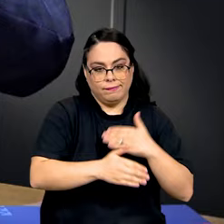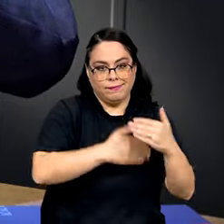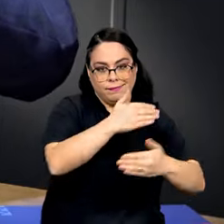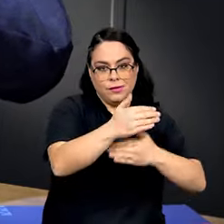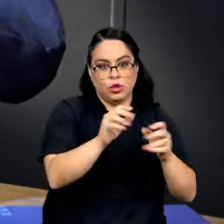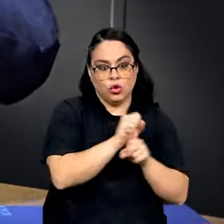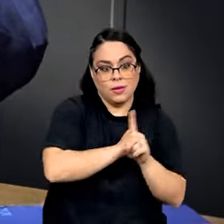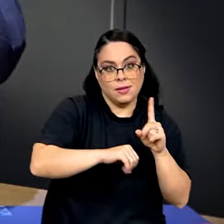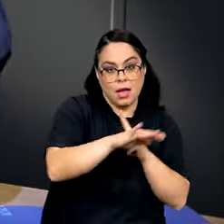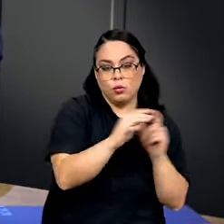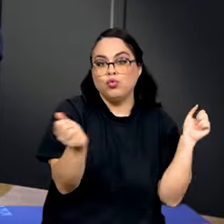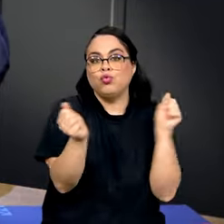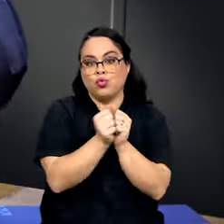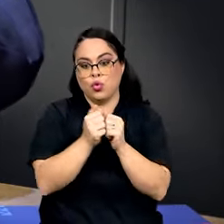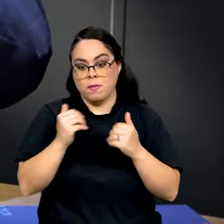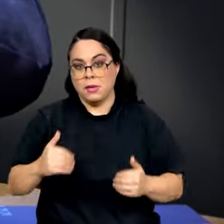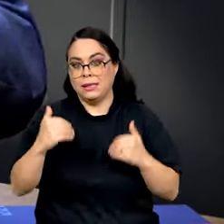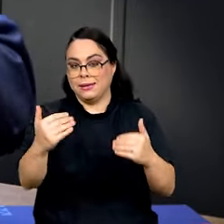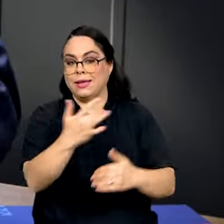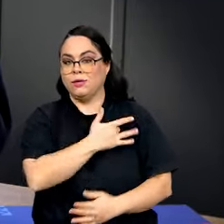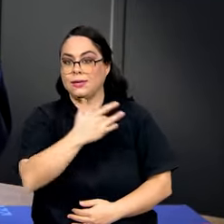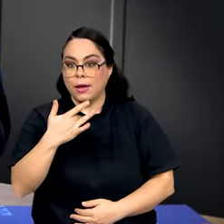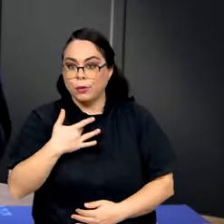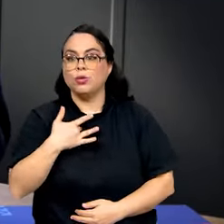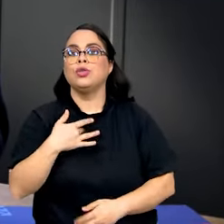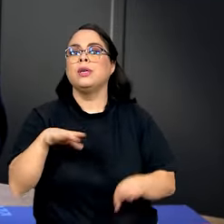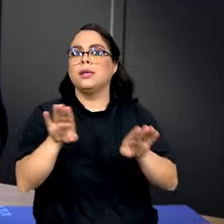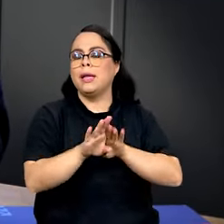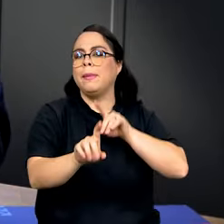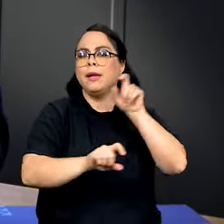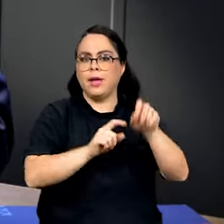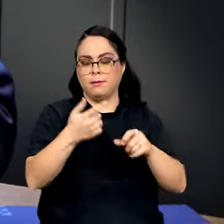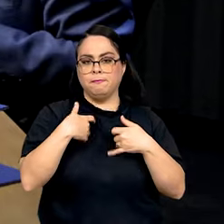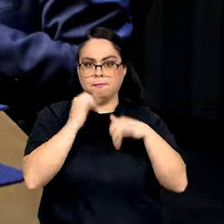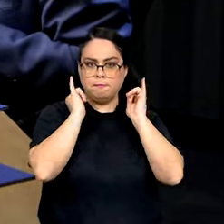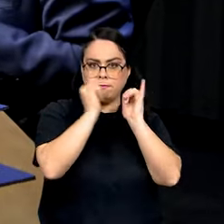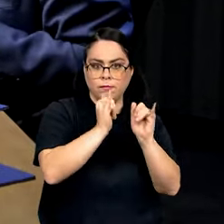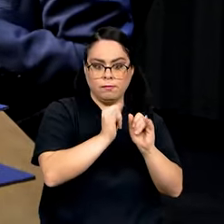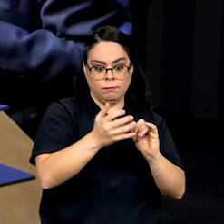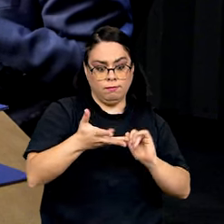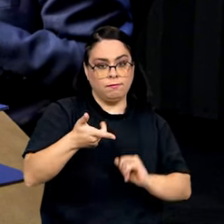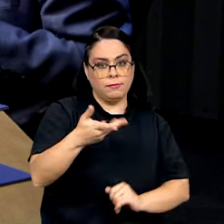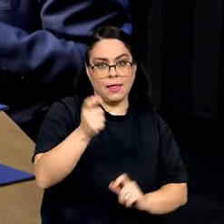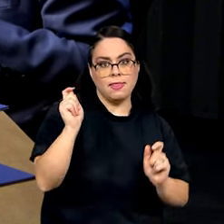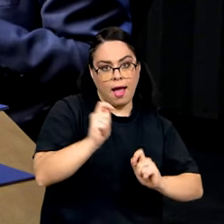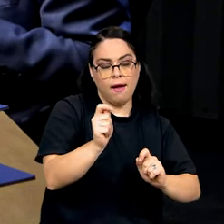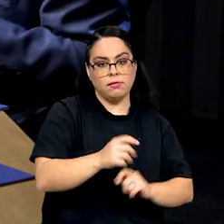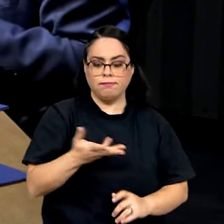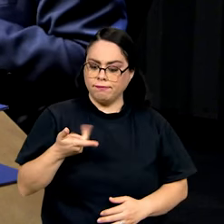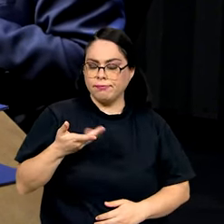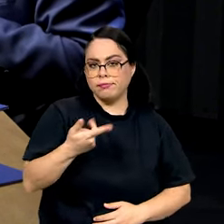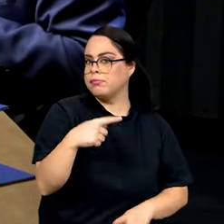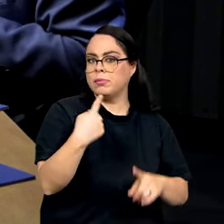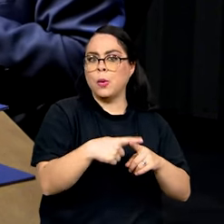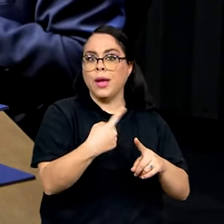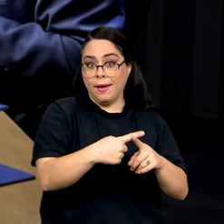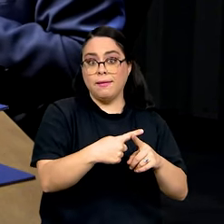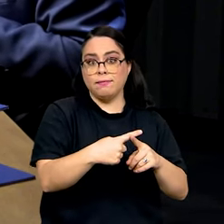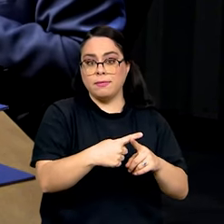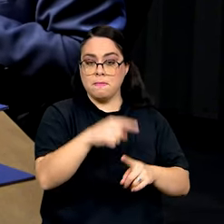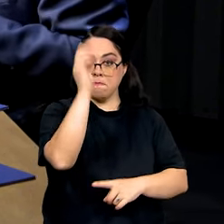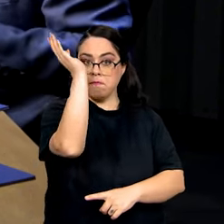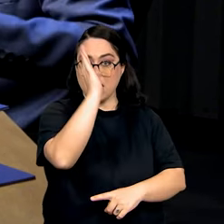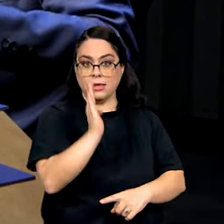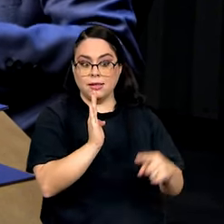Desenvolvimento Social junto com o Ministério da Saúde e eu digo que é eficiente eficiente porque